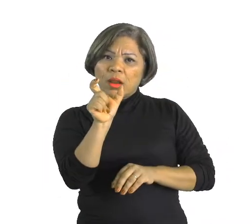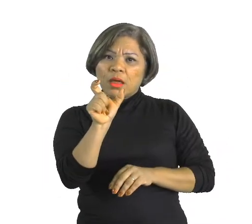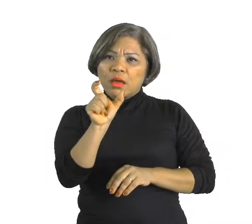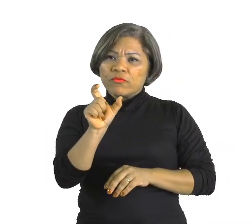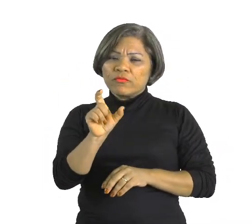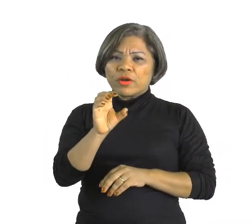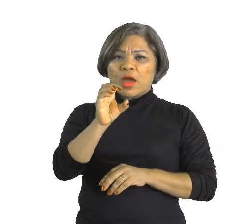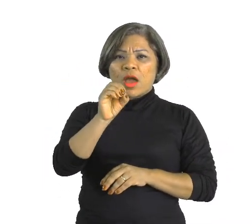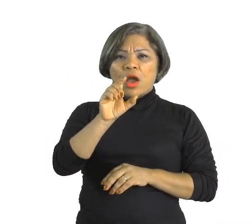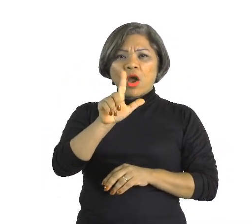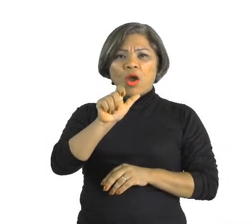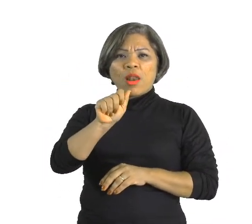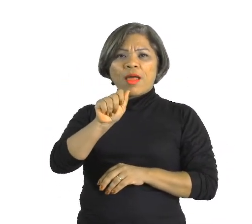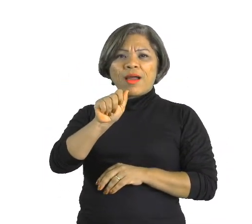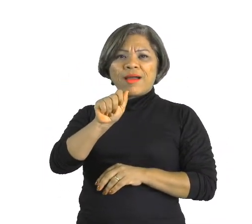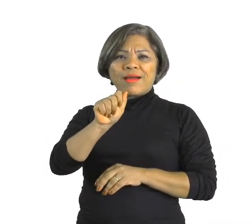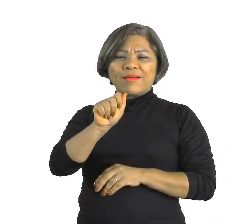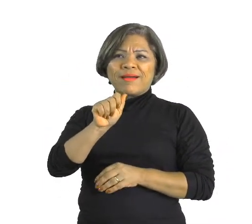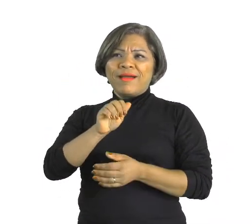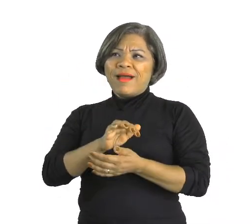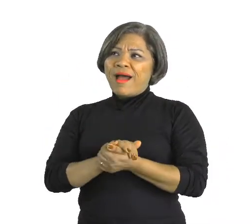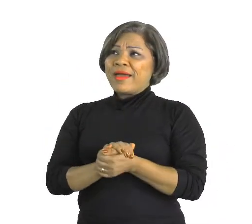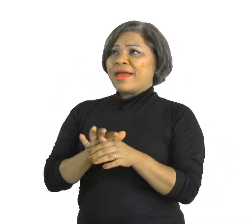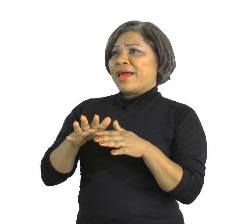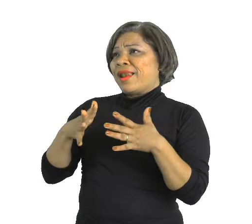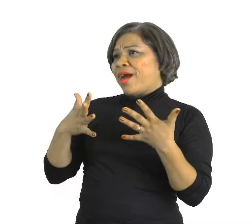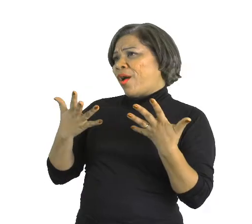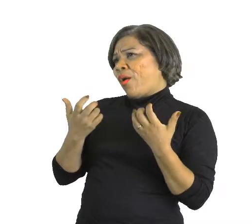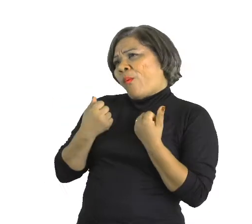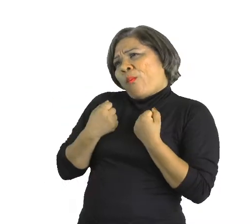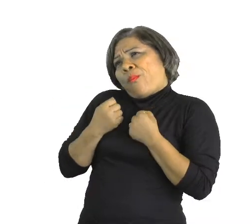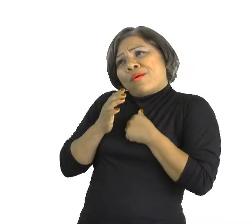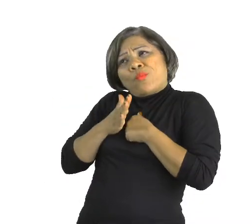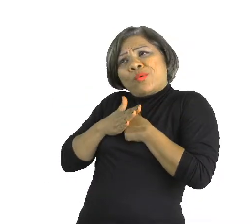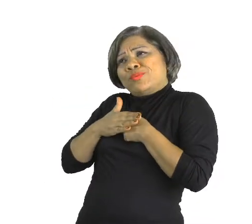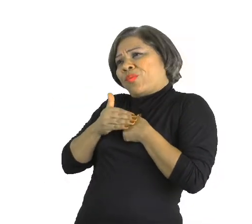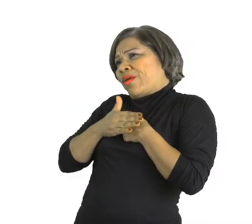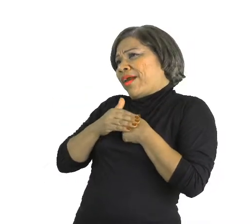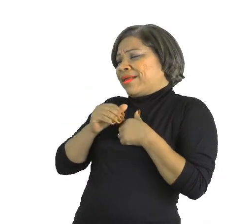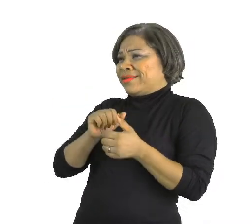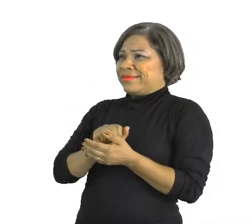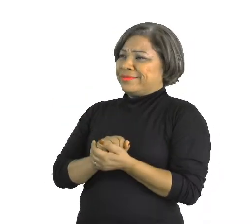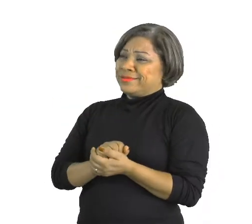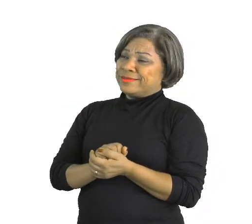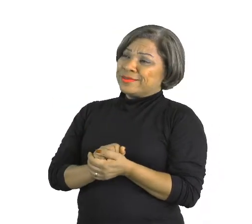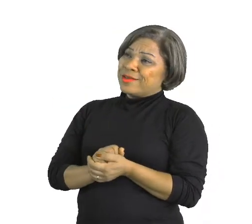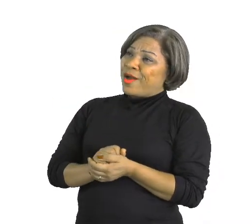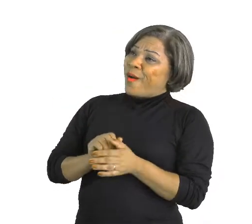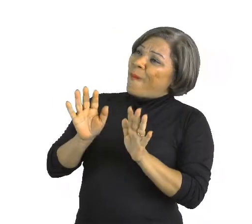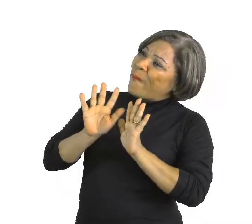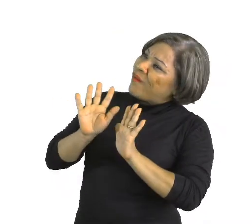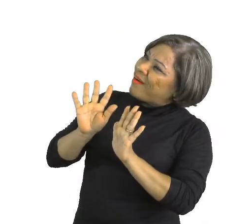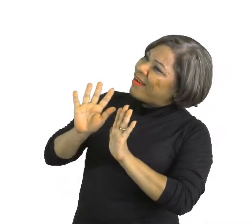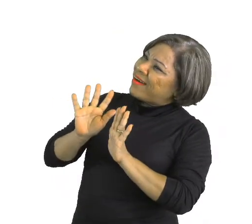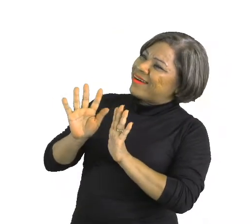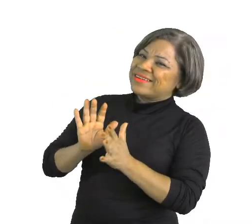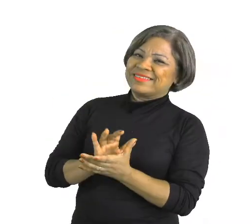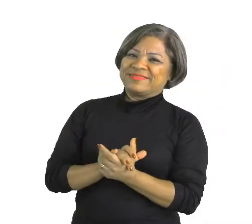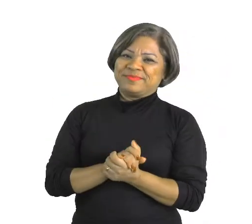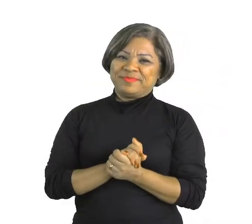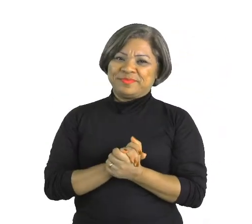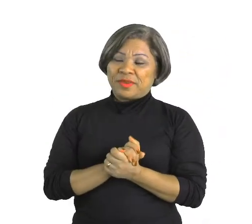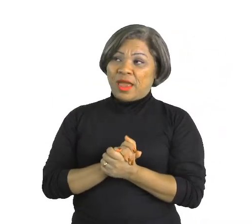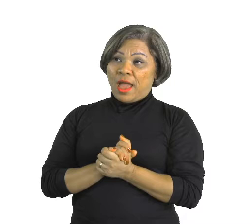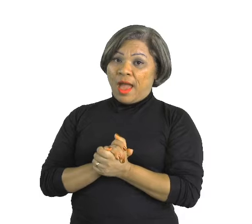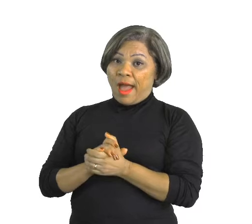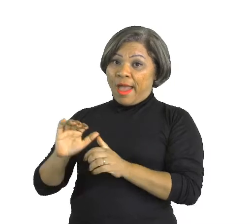Quanta delicadeza! Ela pensou e respondeu a mensagem: olá. Então chegou outra